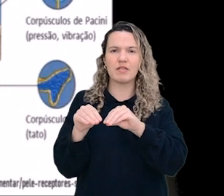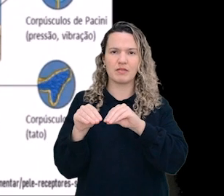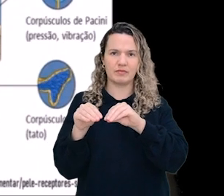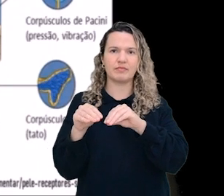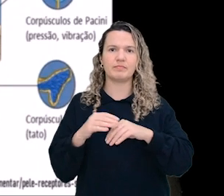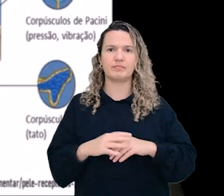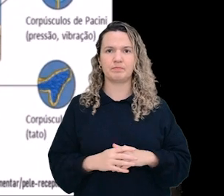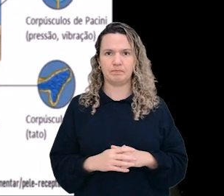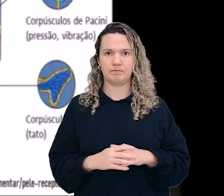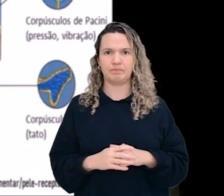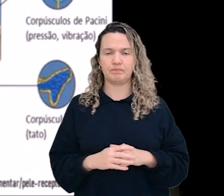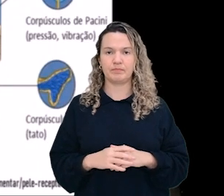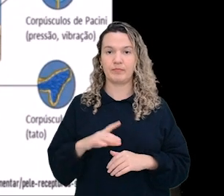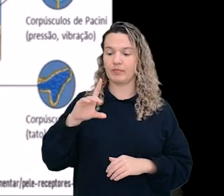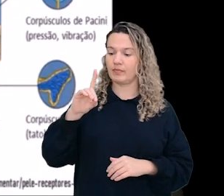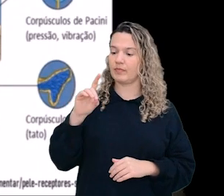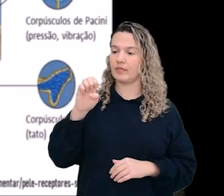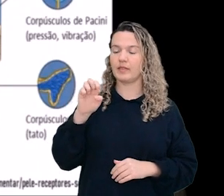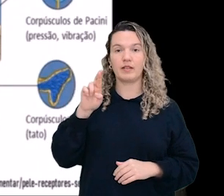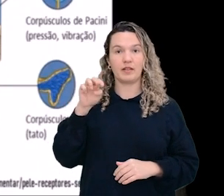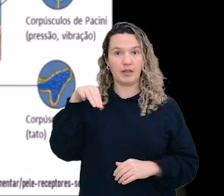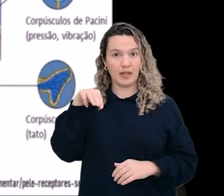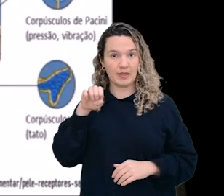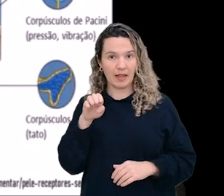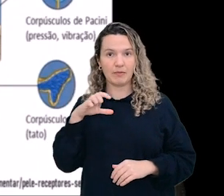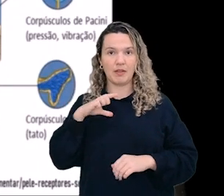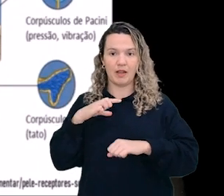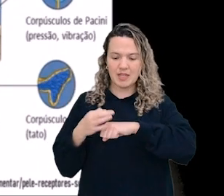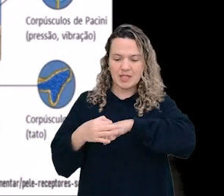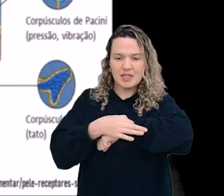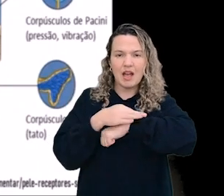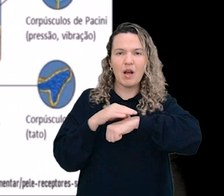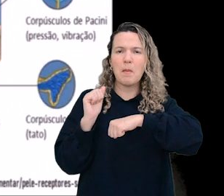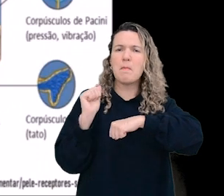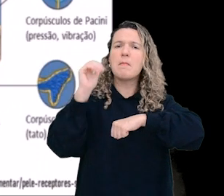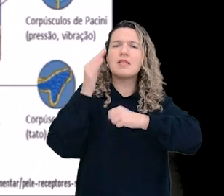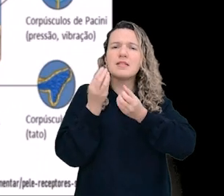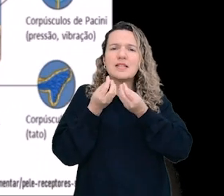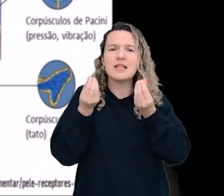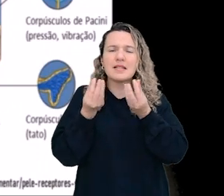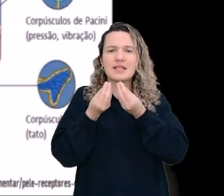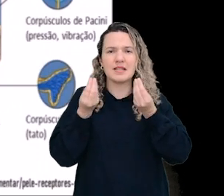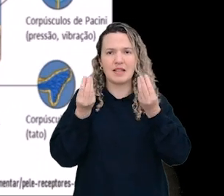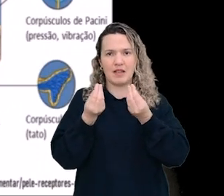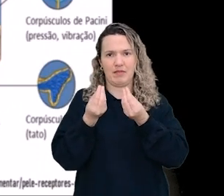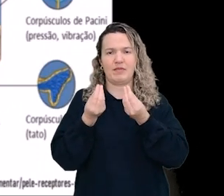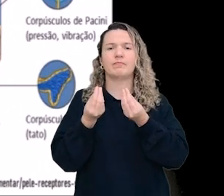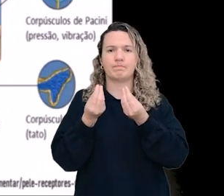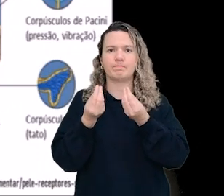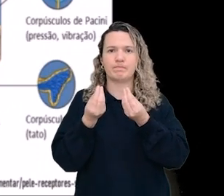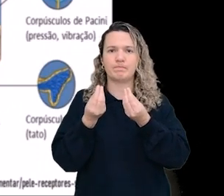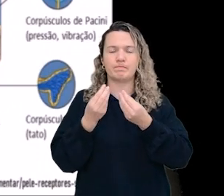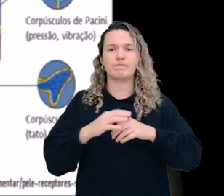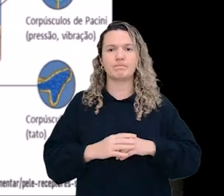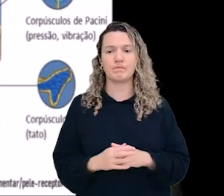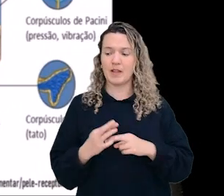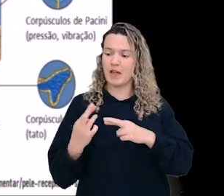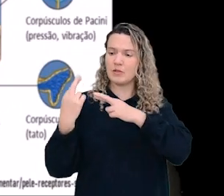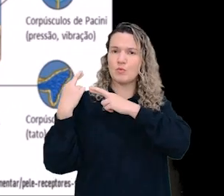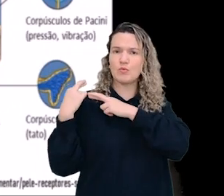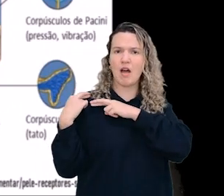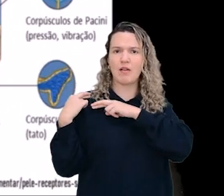Na derme, nós temos a maior parte das células sensíveis. Nós temos os corpúsculos de